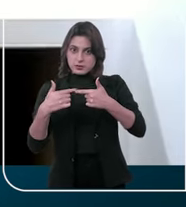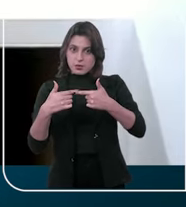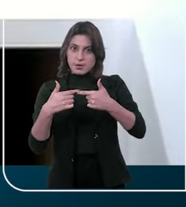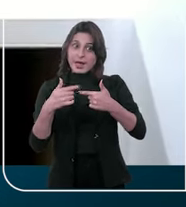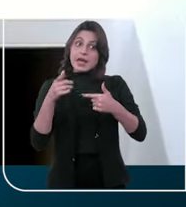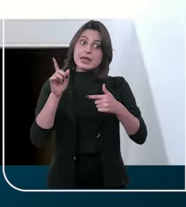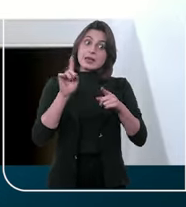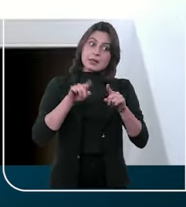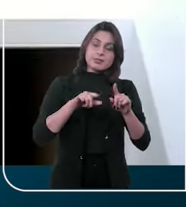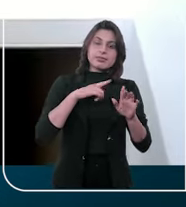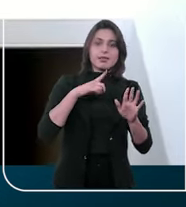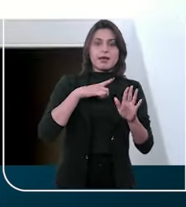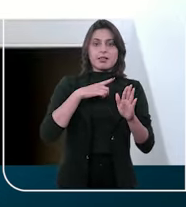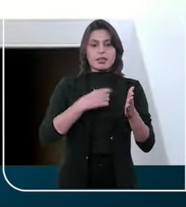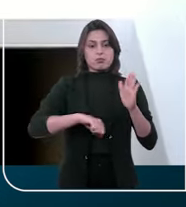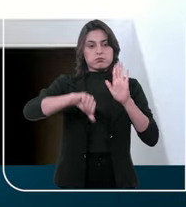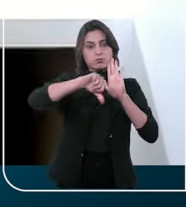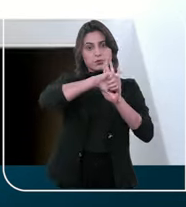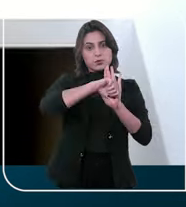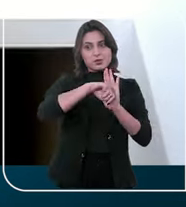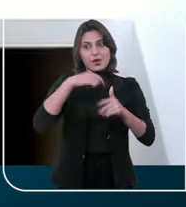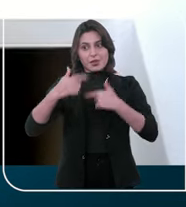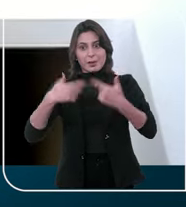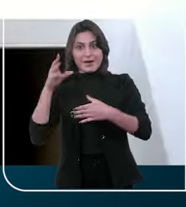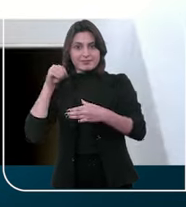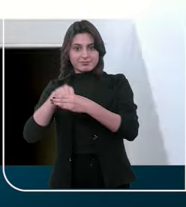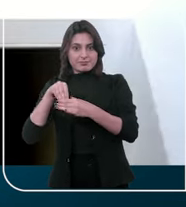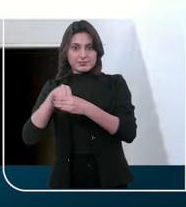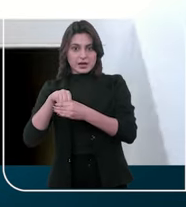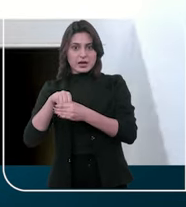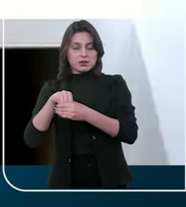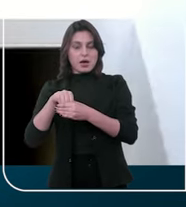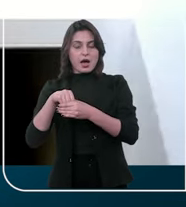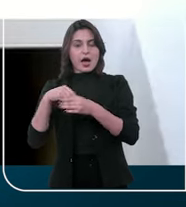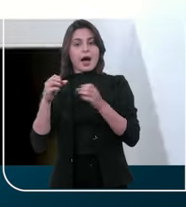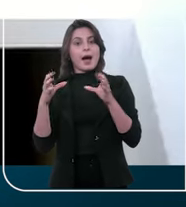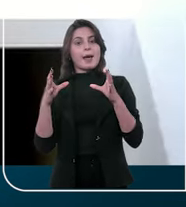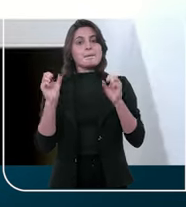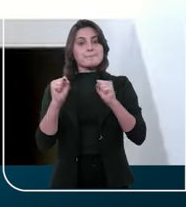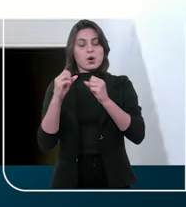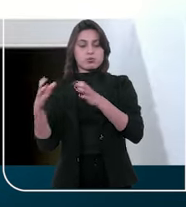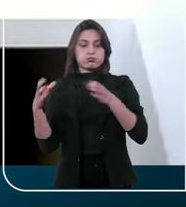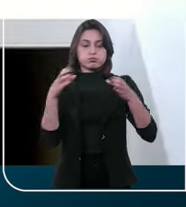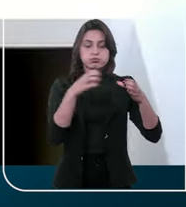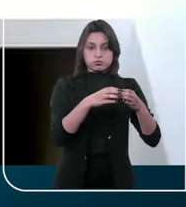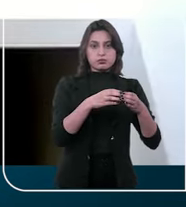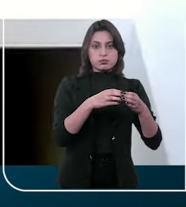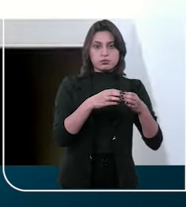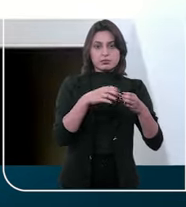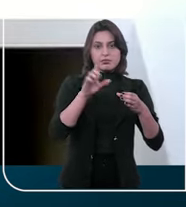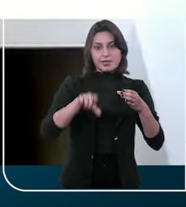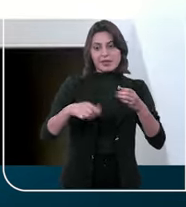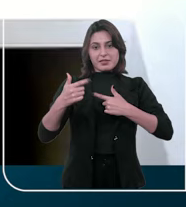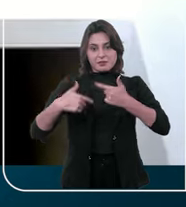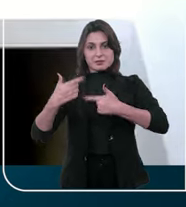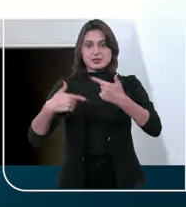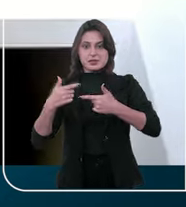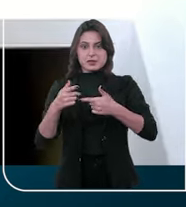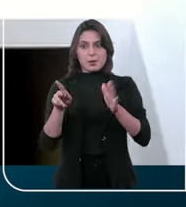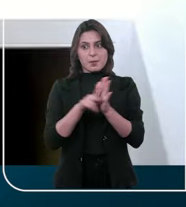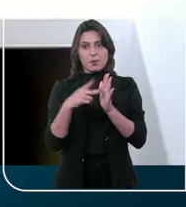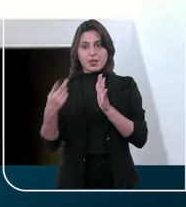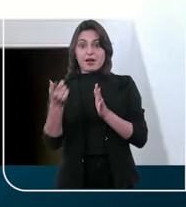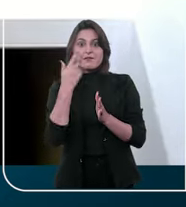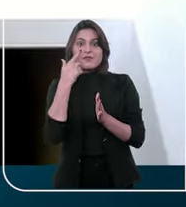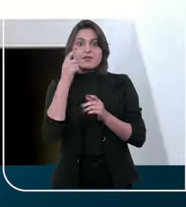cargo, haveria, então, a incidência do foro por prerrogativa de função. Nesse caso, portanto, para os crimes comuns praticados pela autoridade com foro por prerrogativa